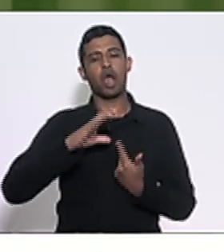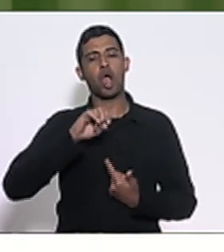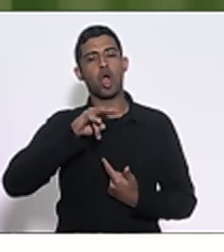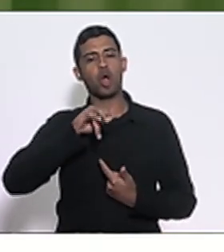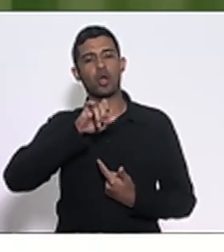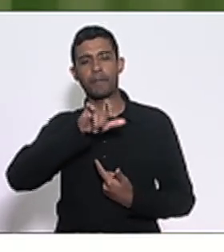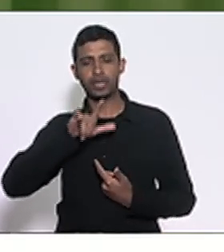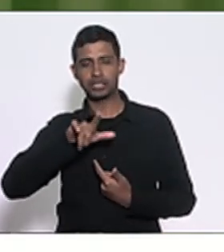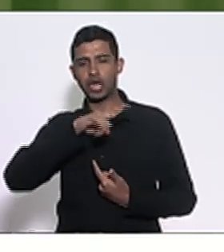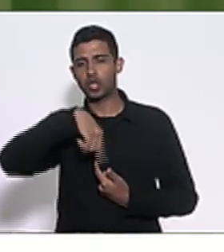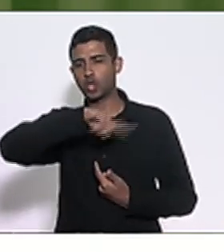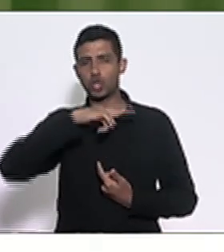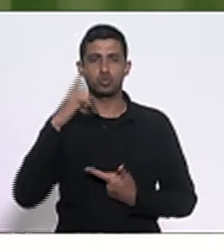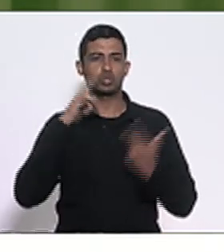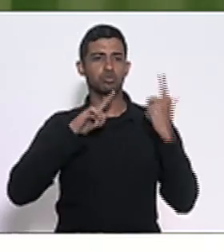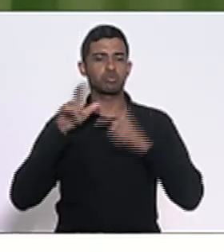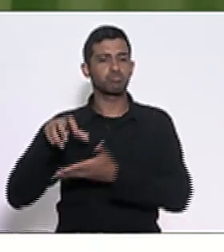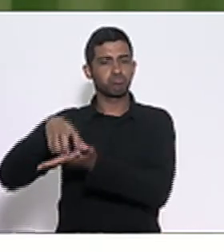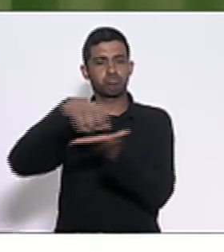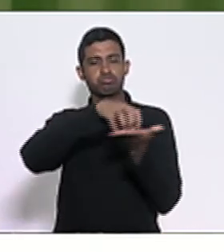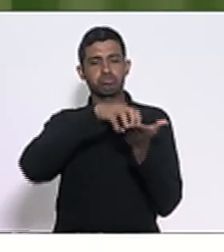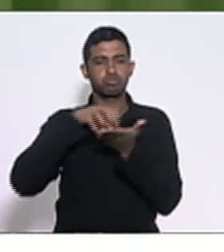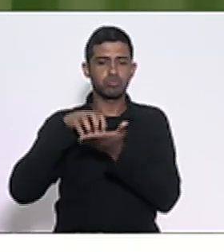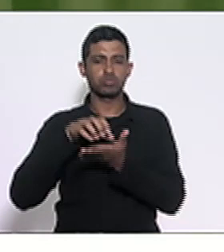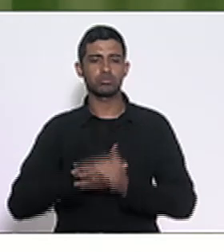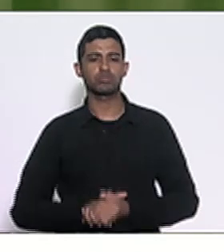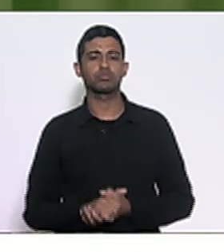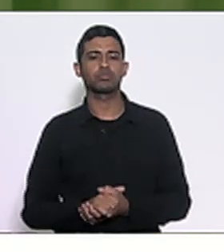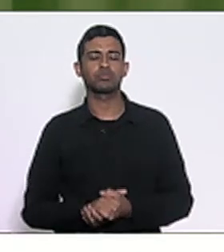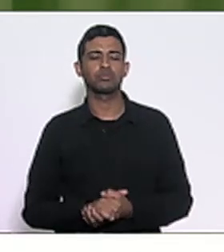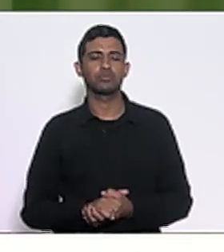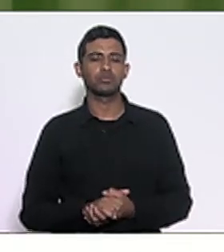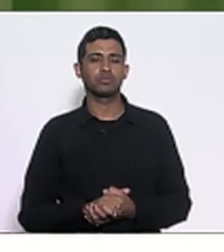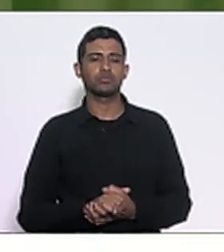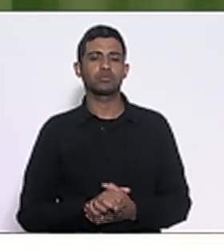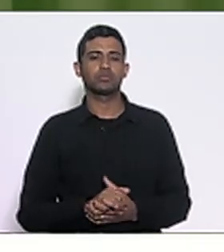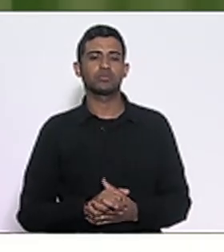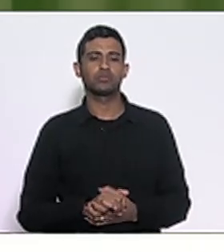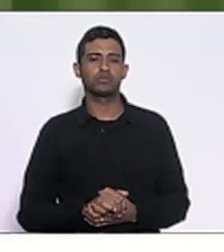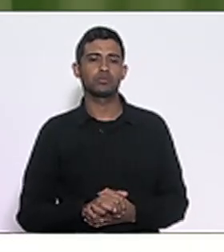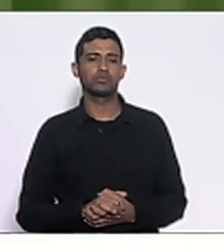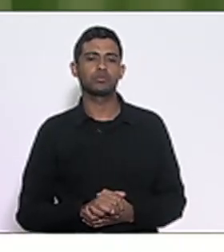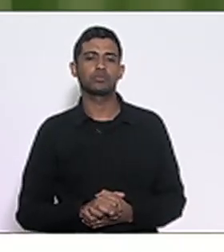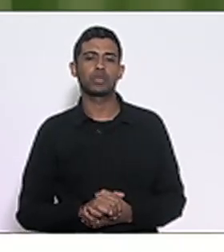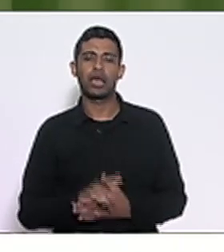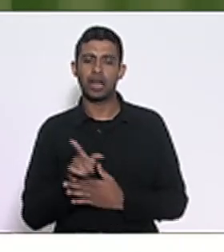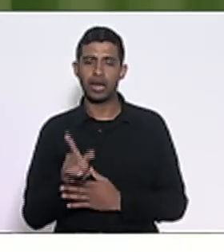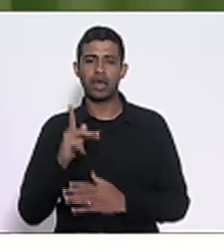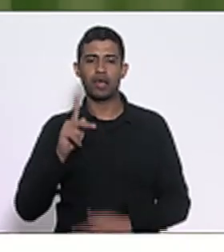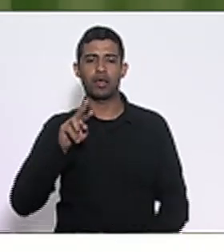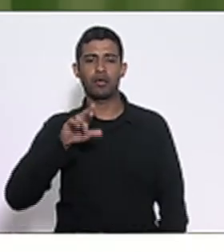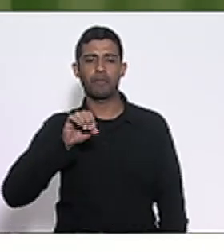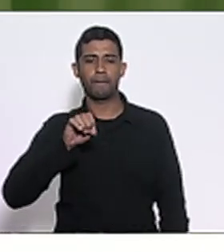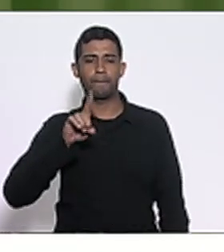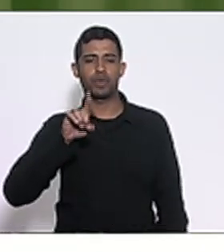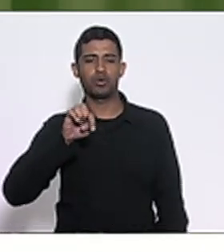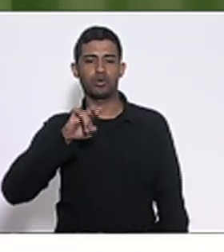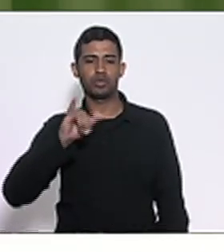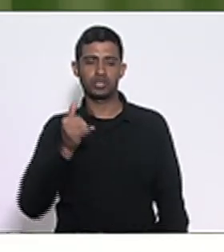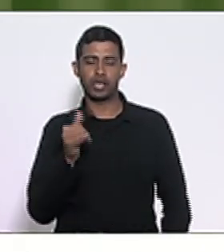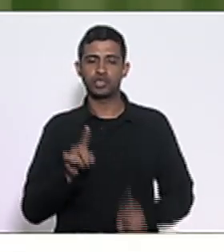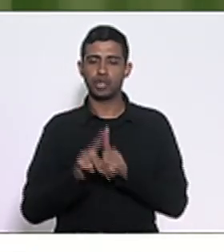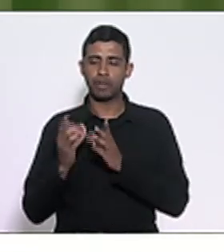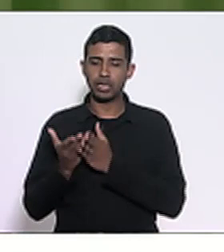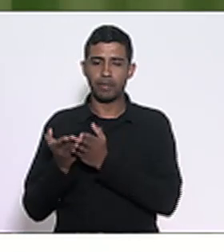todas as camadas que a gente vislumbra, né? A gente traz grande parte já do próprio Proderj, da Marinha, ou seja, um custo